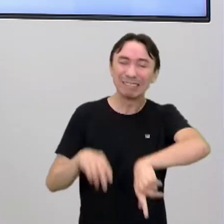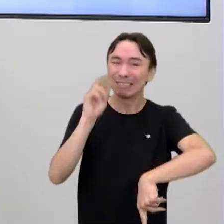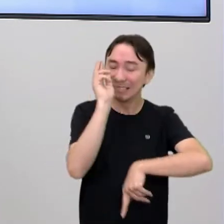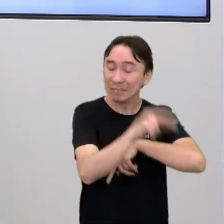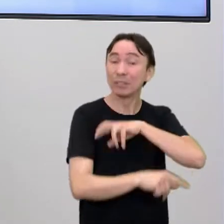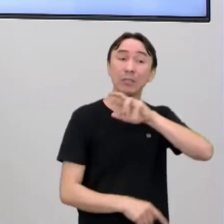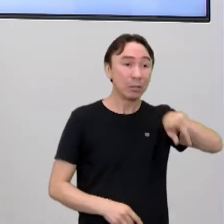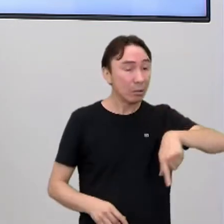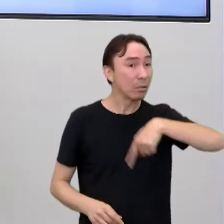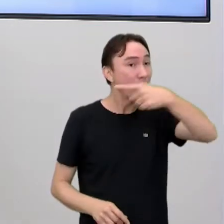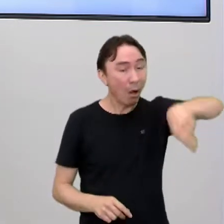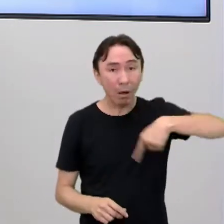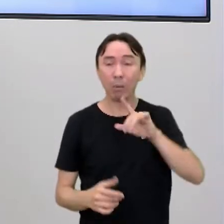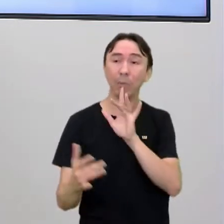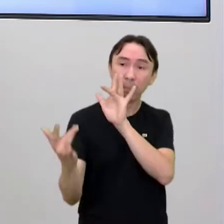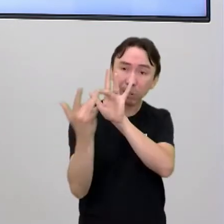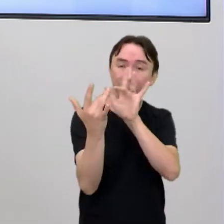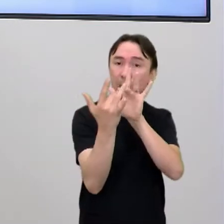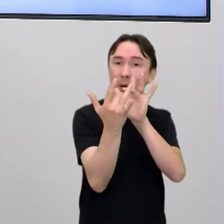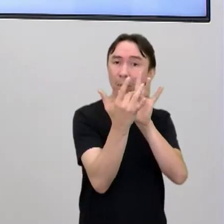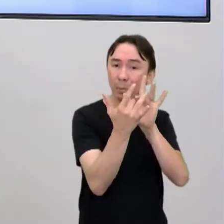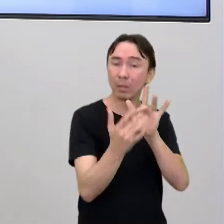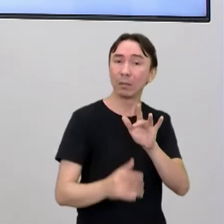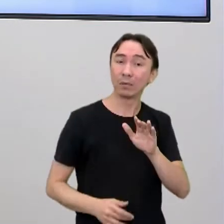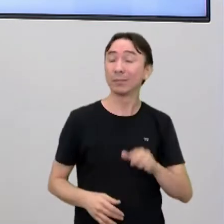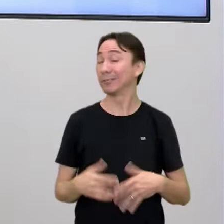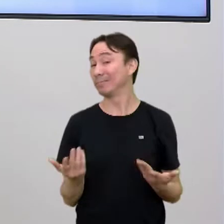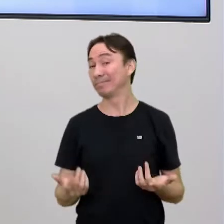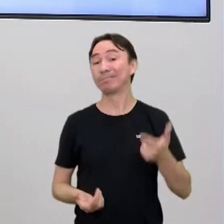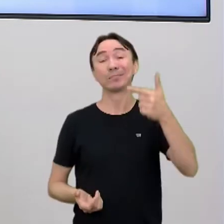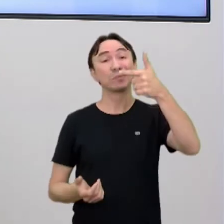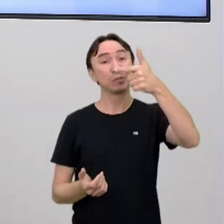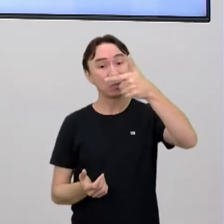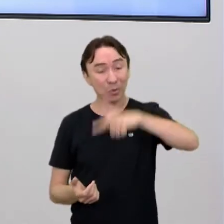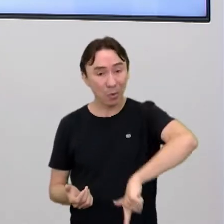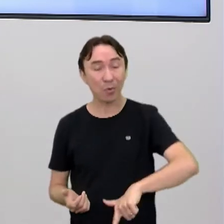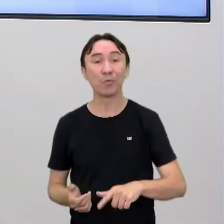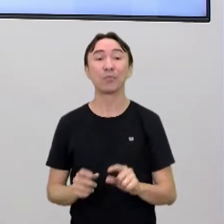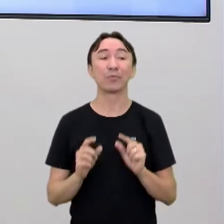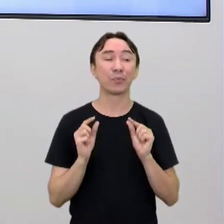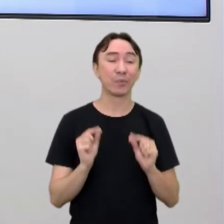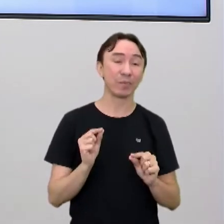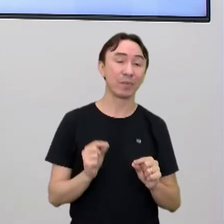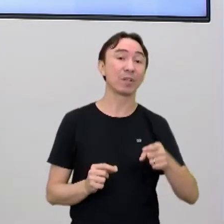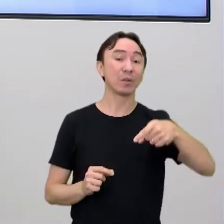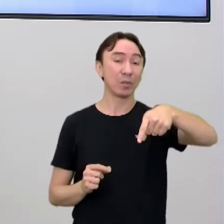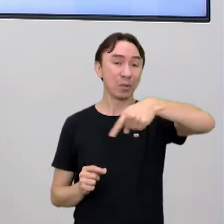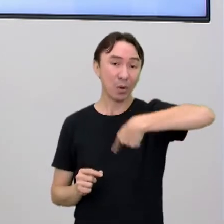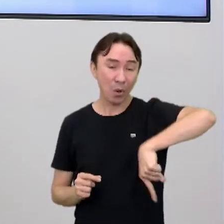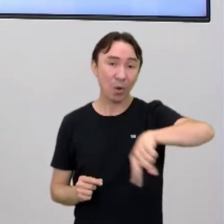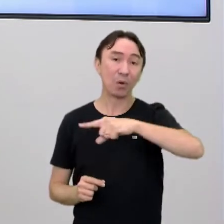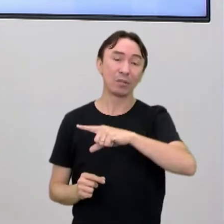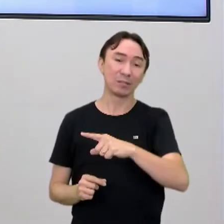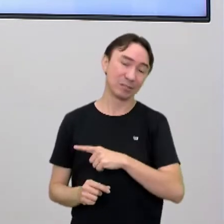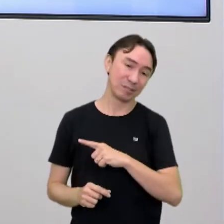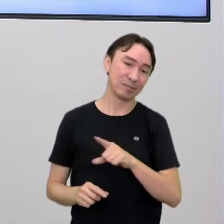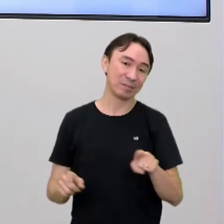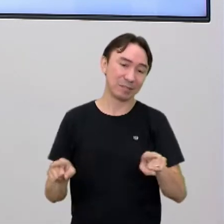diferentes. E mais uma vez, então, a gente coloca em xeque o nosso